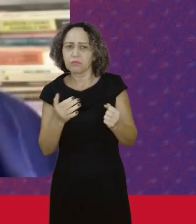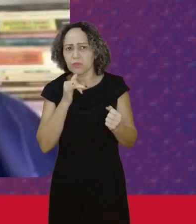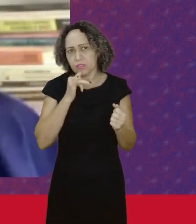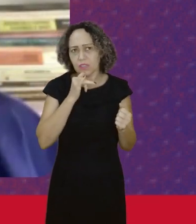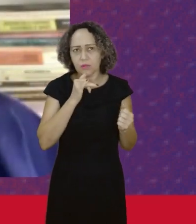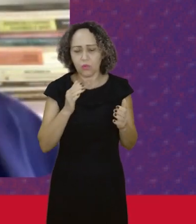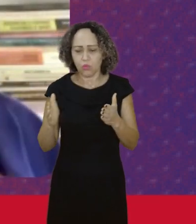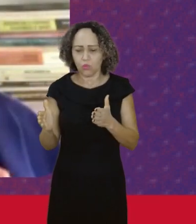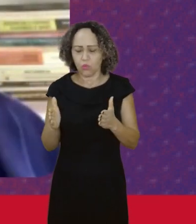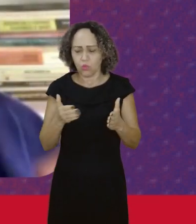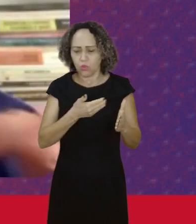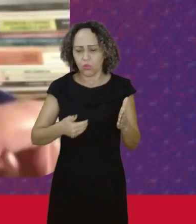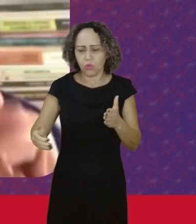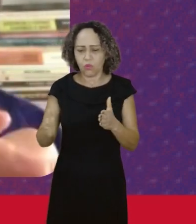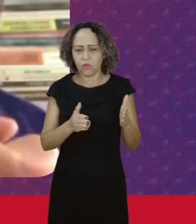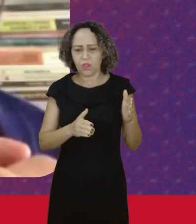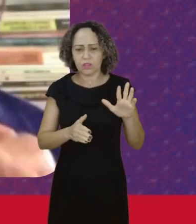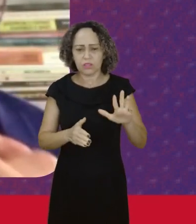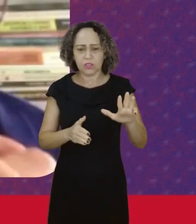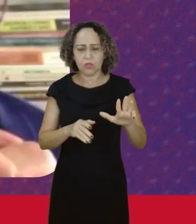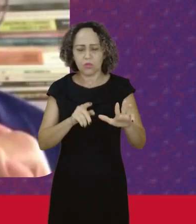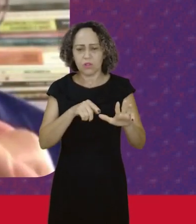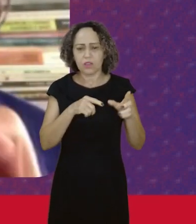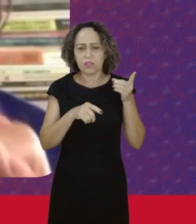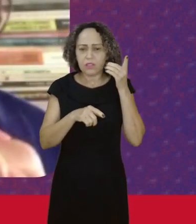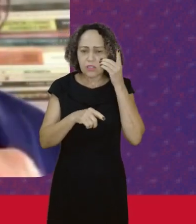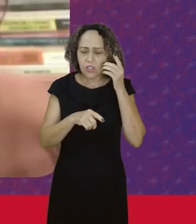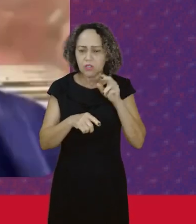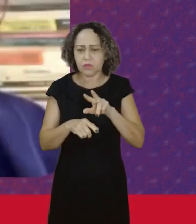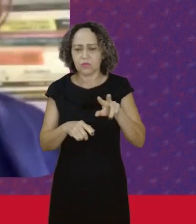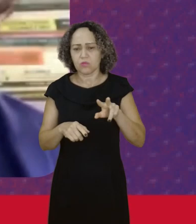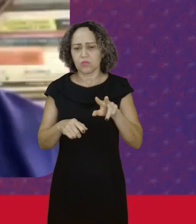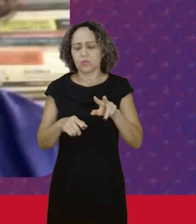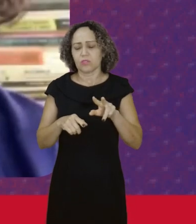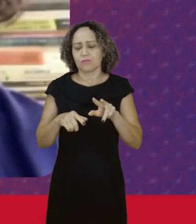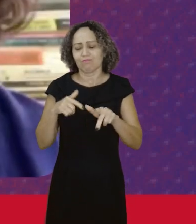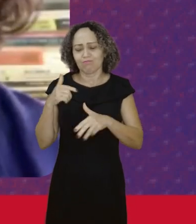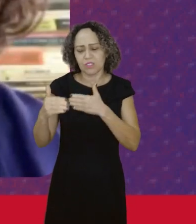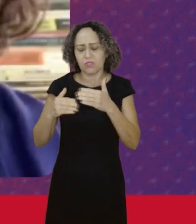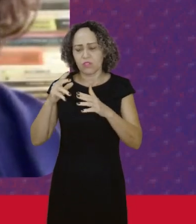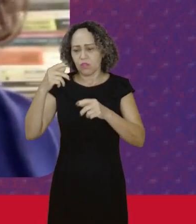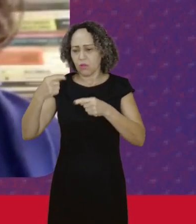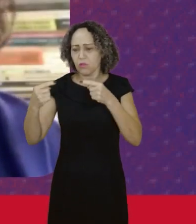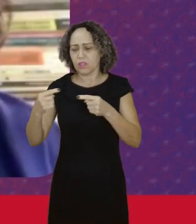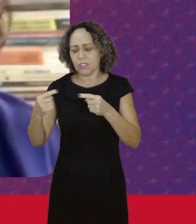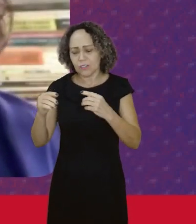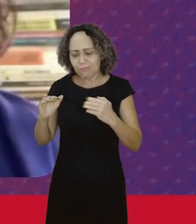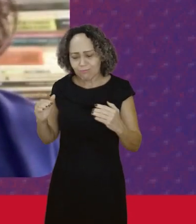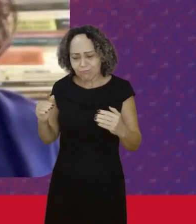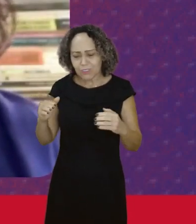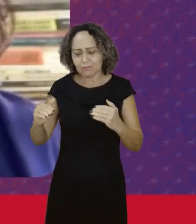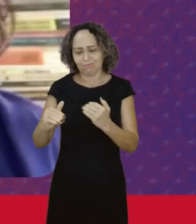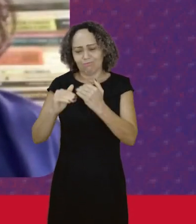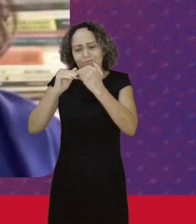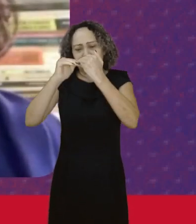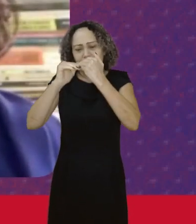Lula e Dilma desenvolveram políticas que possam dar conta da perspectiva da igualdade.